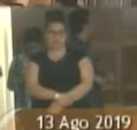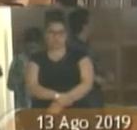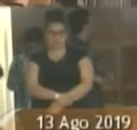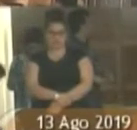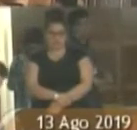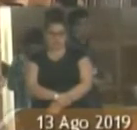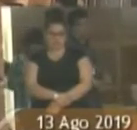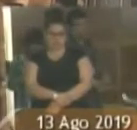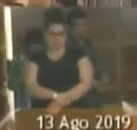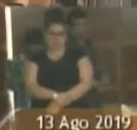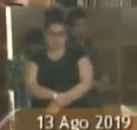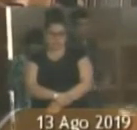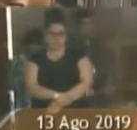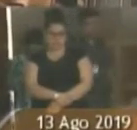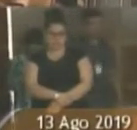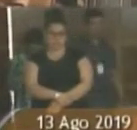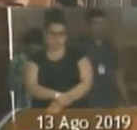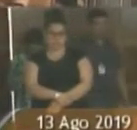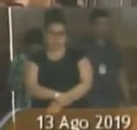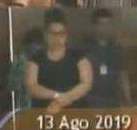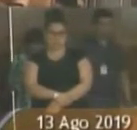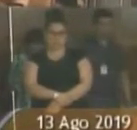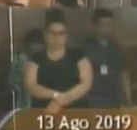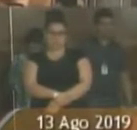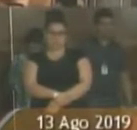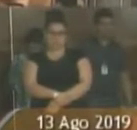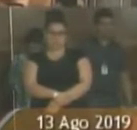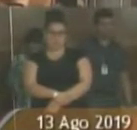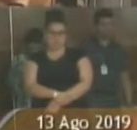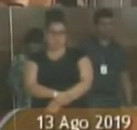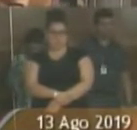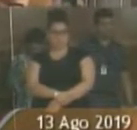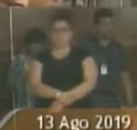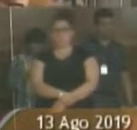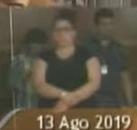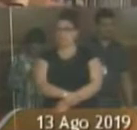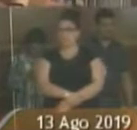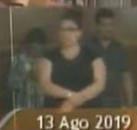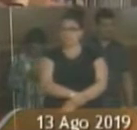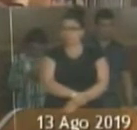Tite Brasil, Zé Augusto, por favor, pessoal. Dá o voto aí, por gentileza.